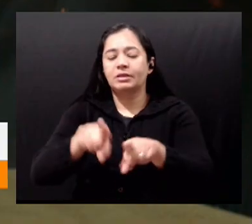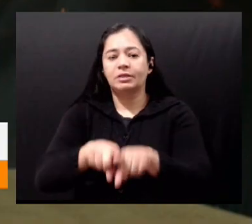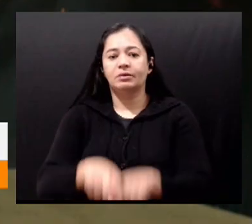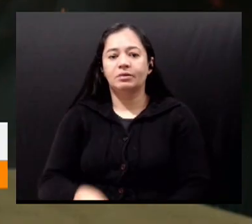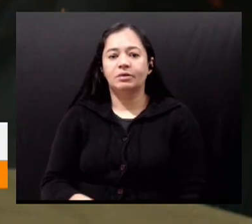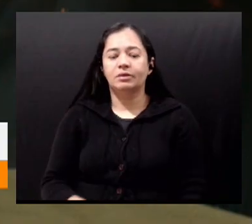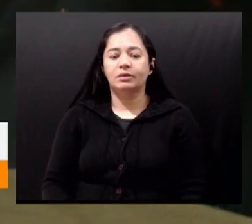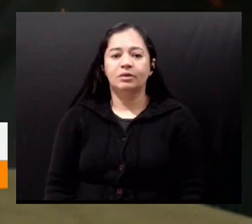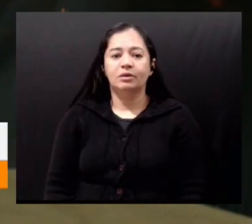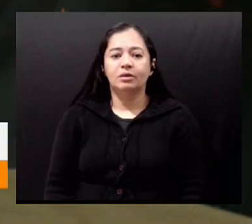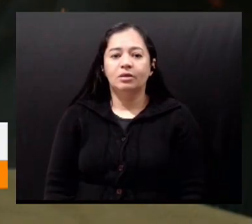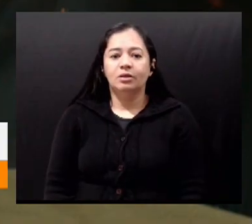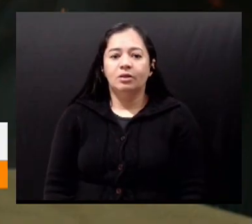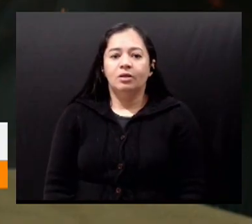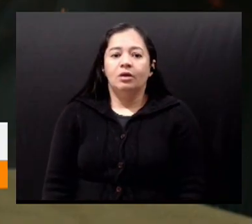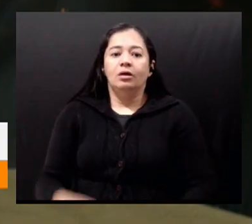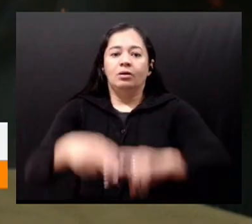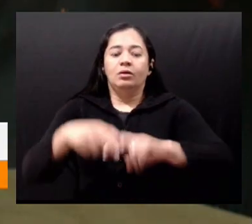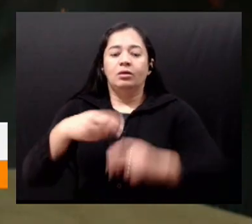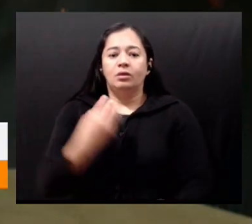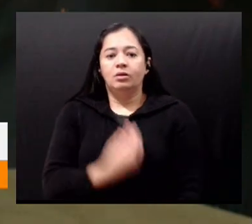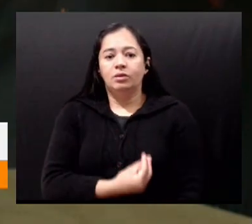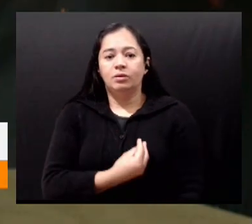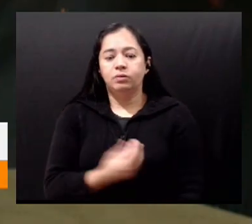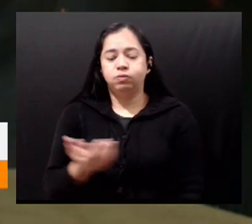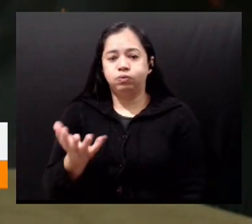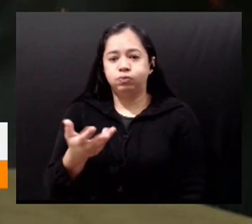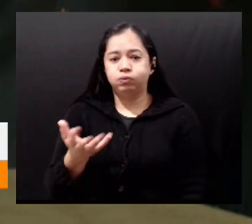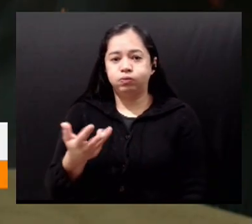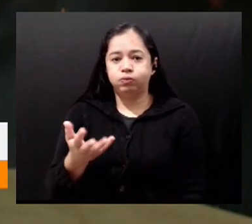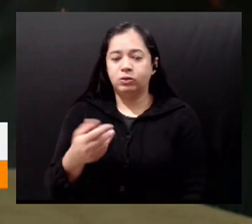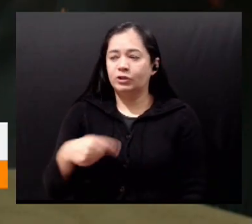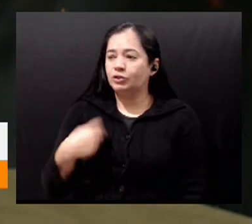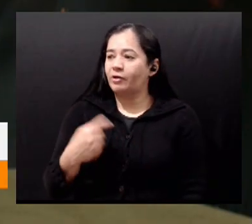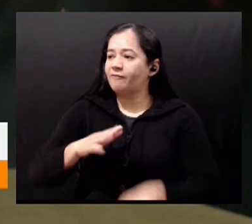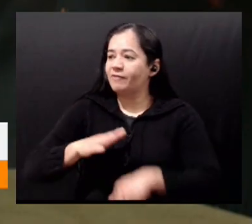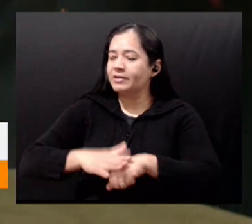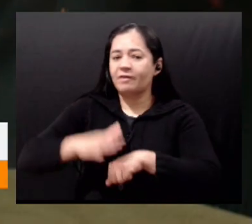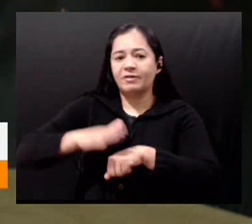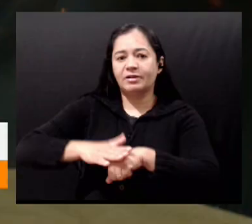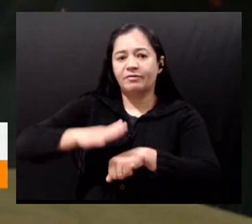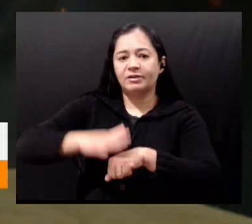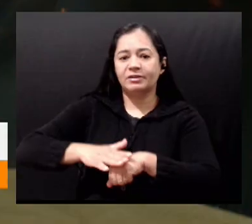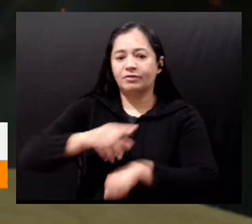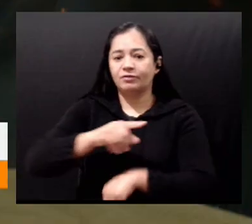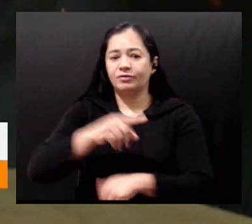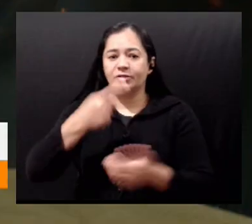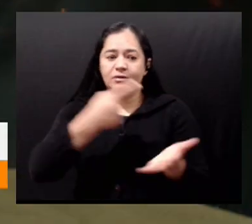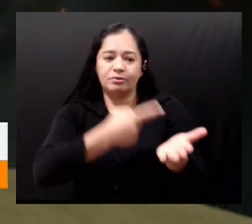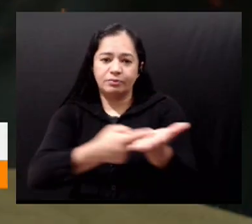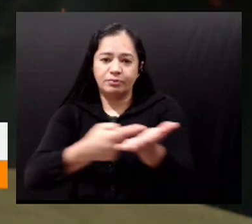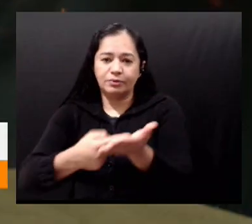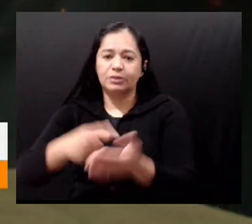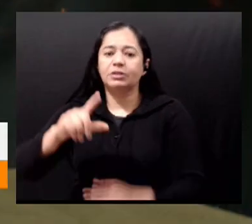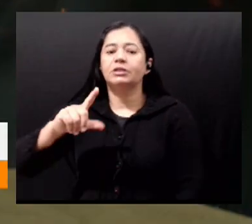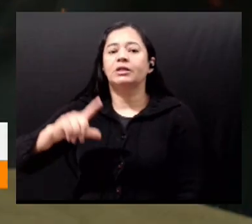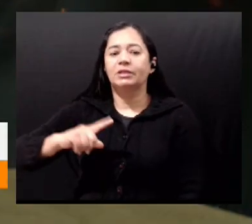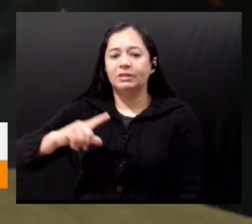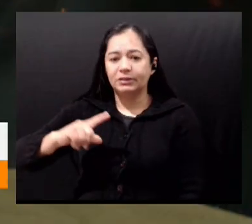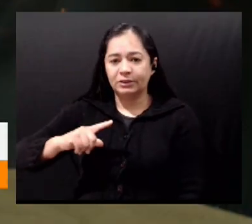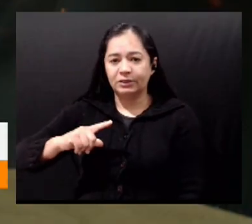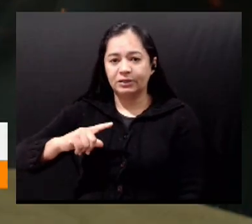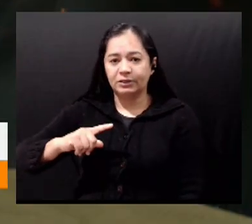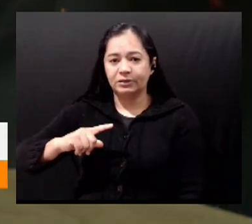vida corrida, né, a gente precisa entregar, entregar, entregar, entregar. Você tem uma agenda organizada, de repen no início da semana. Quando